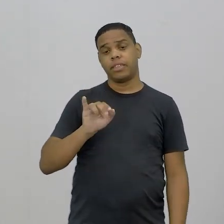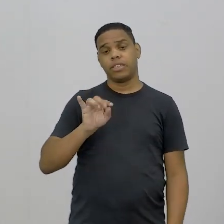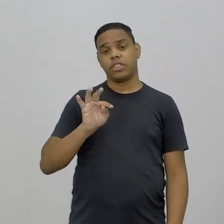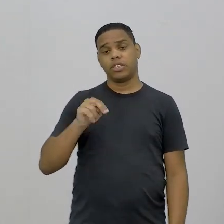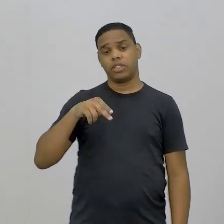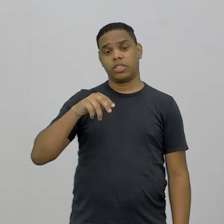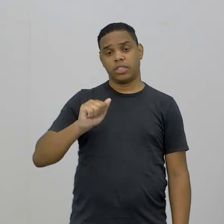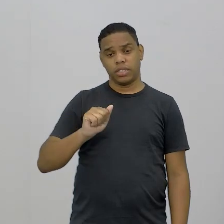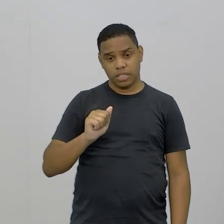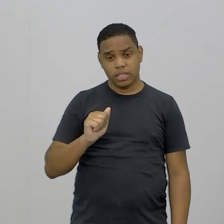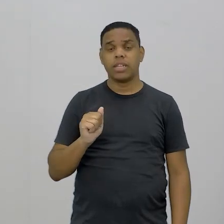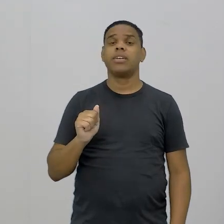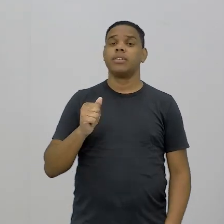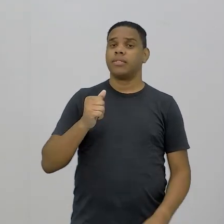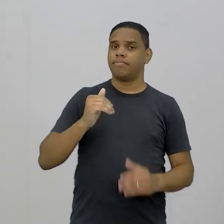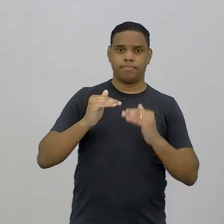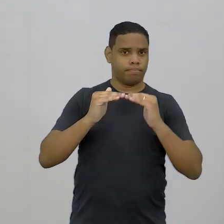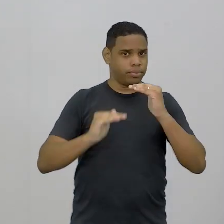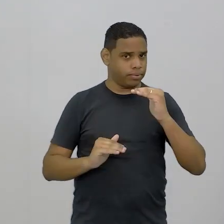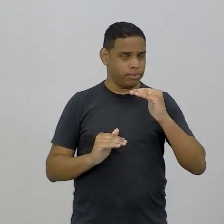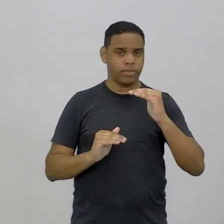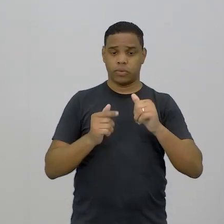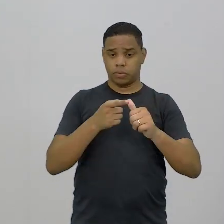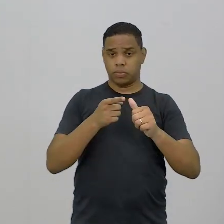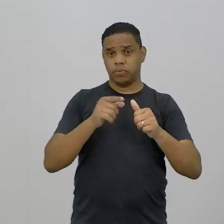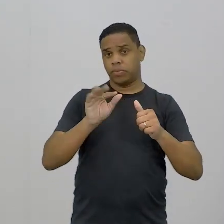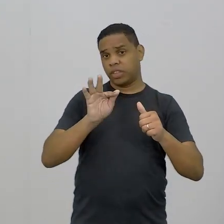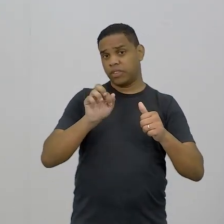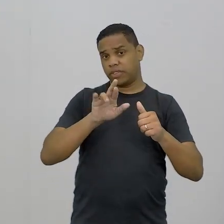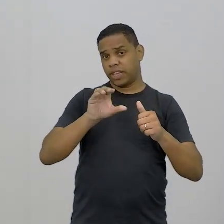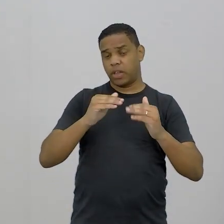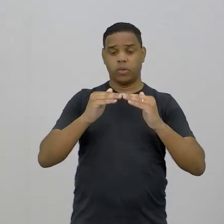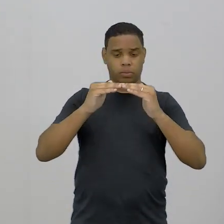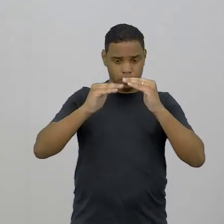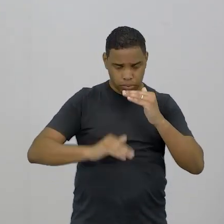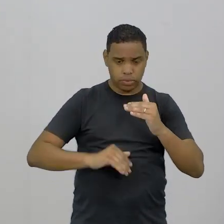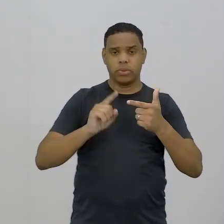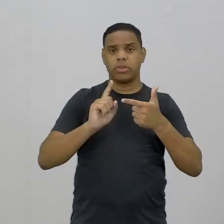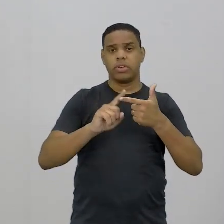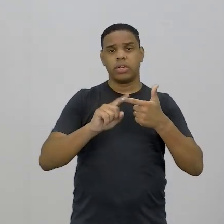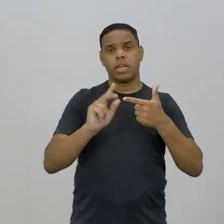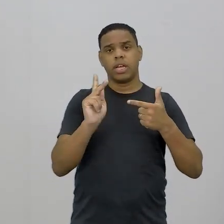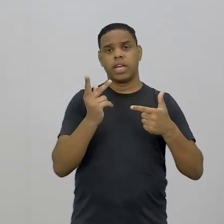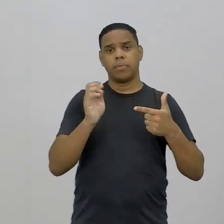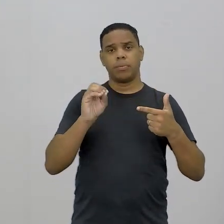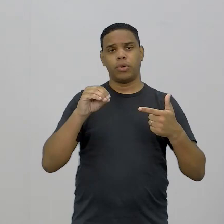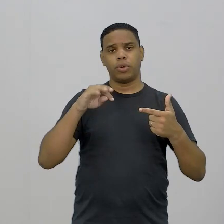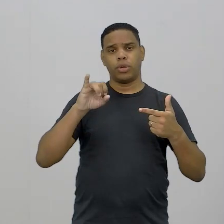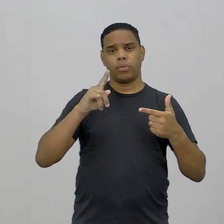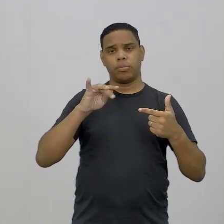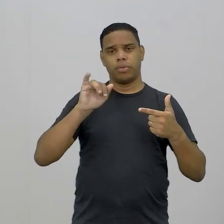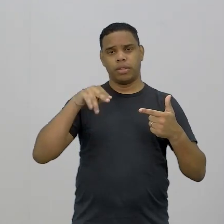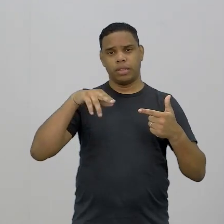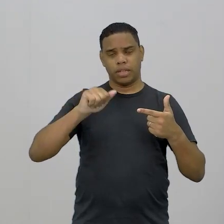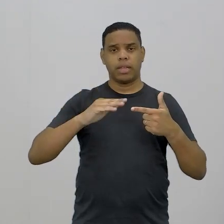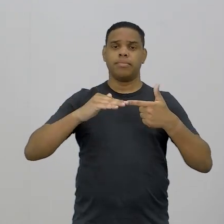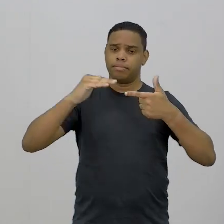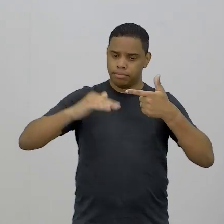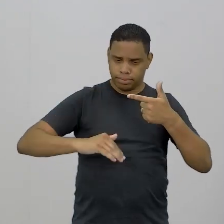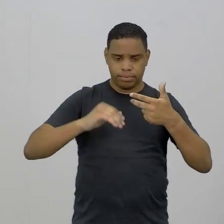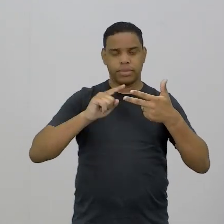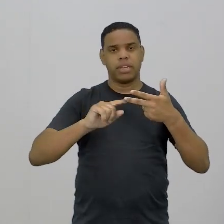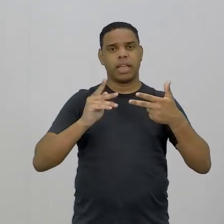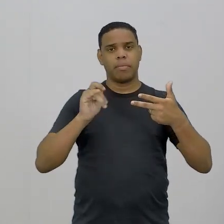meus estoques de ferro estão baixos. Eu tenho pouca hemoglobina, as minhas hemácias também, elas estão aí,